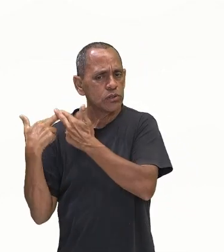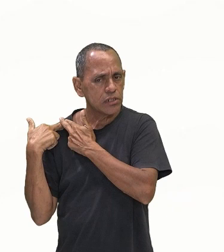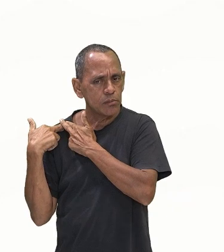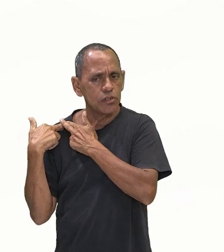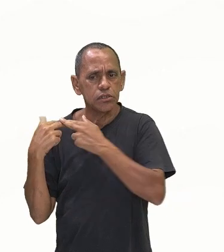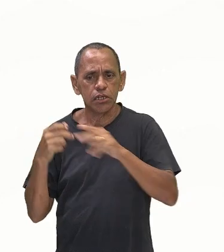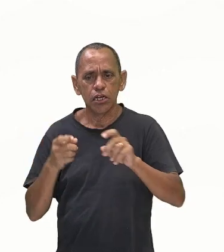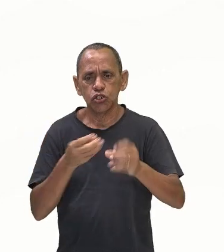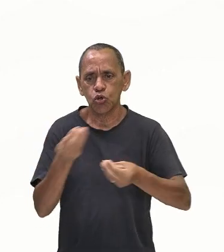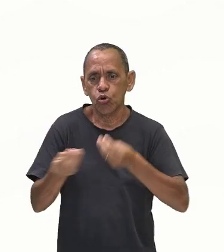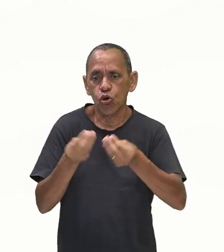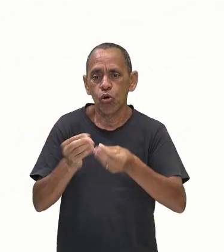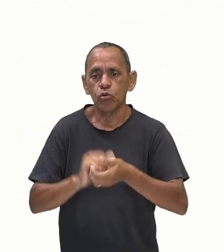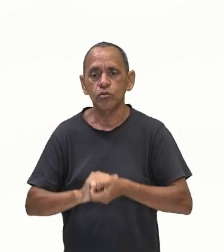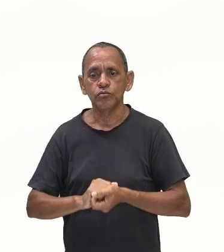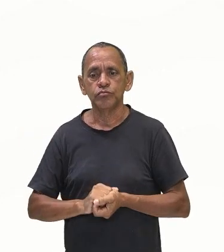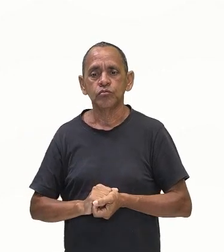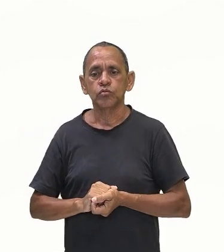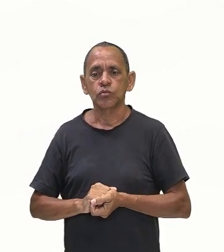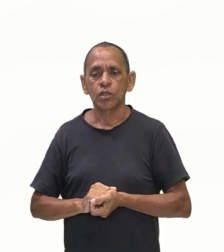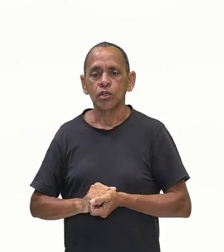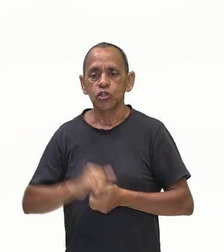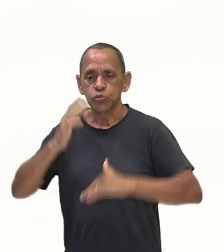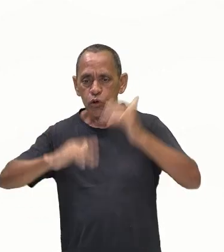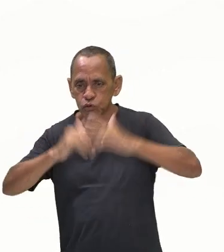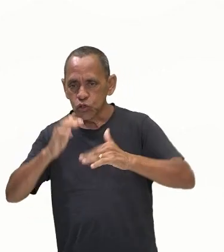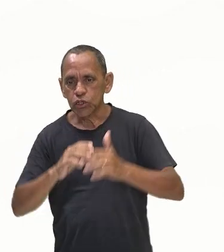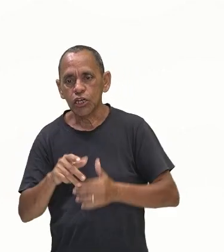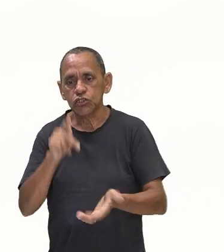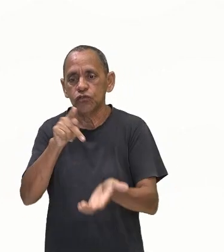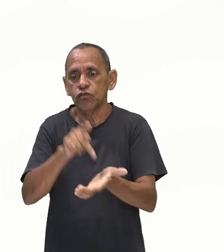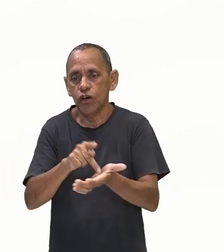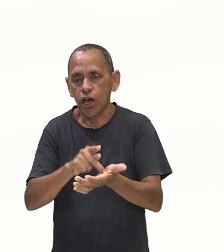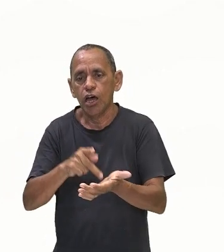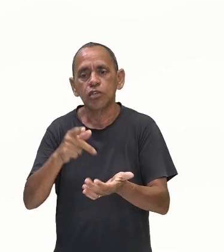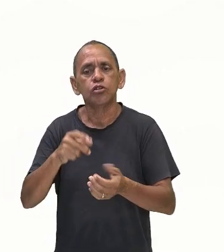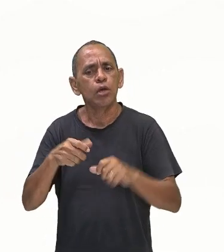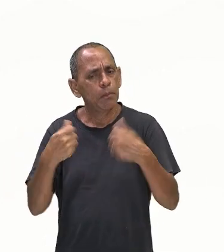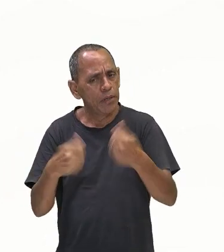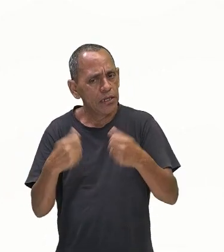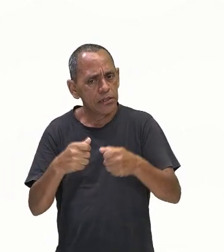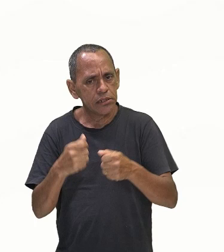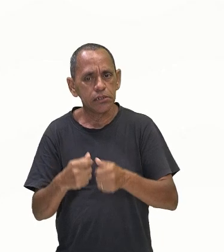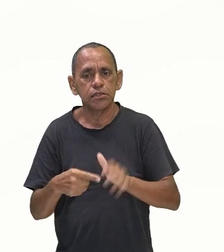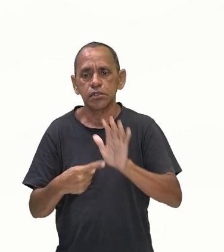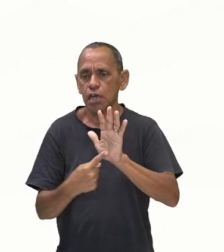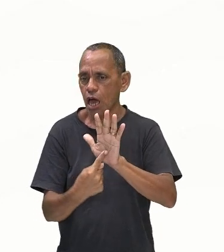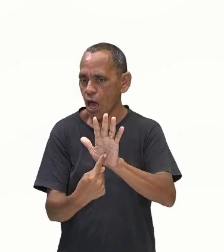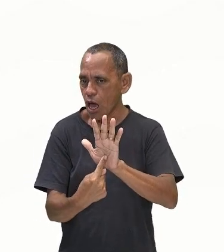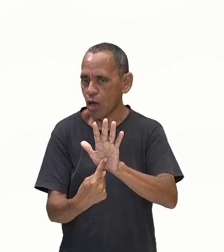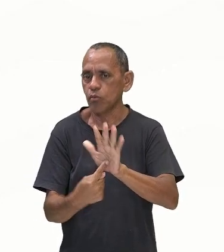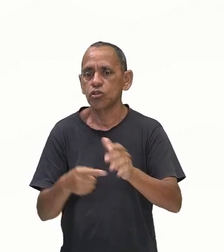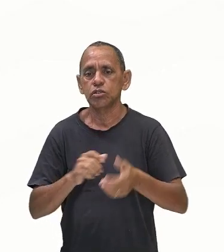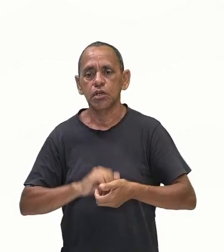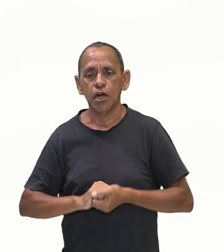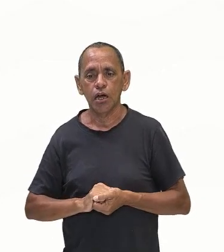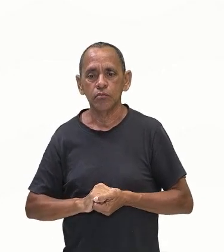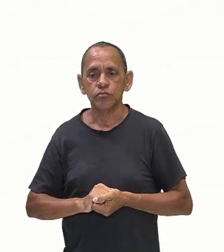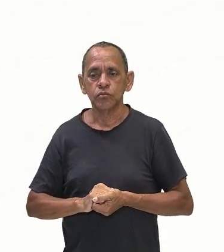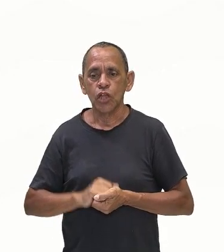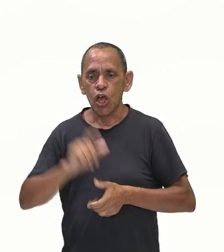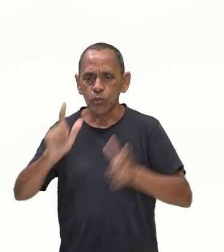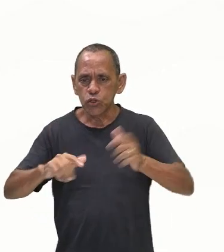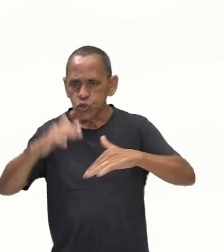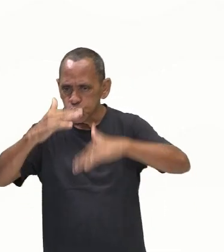ministrar aula, por exemplo, nesse lugar. Então, veja que, de fato, eu estou detalhando o descaso estatal. A primeira situação